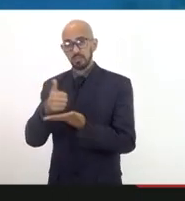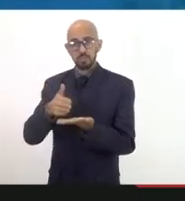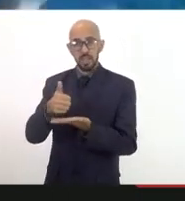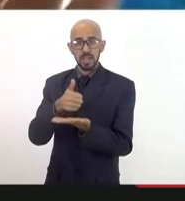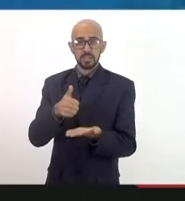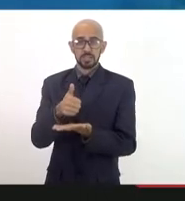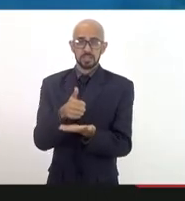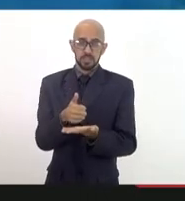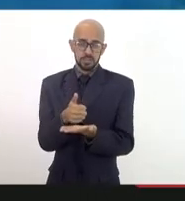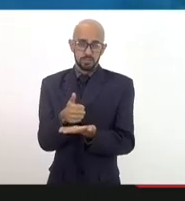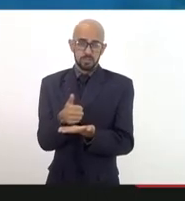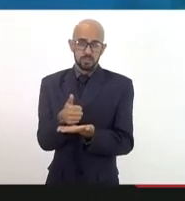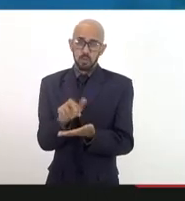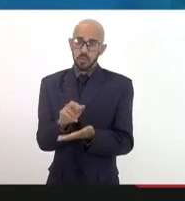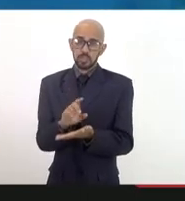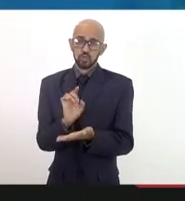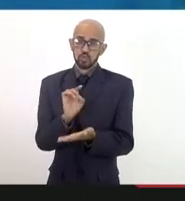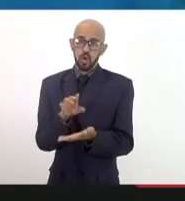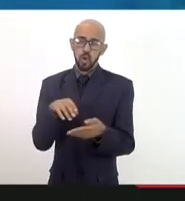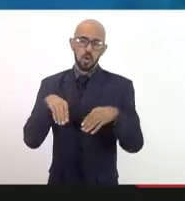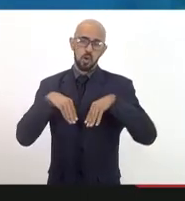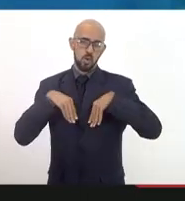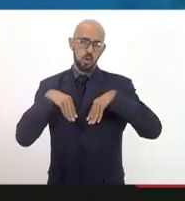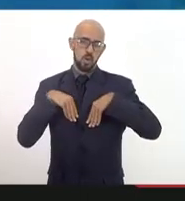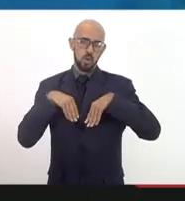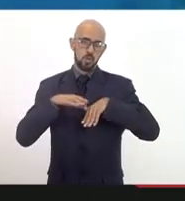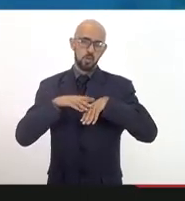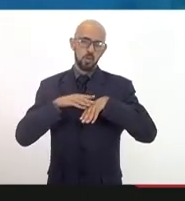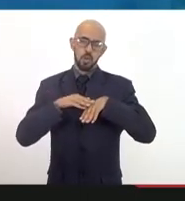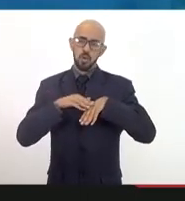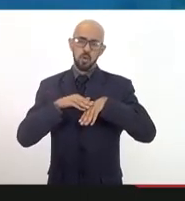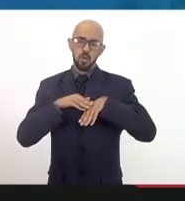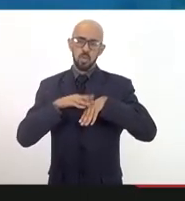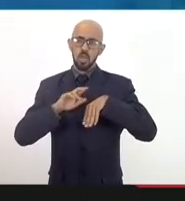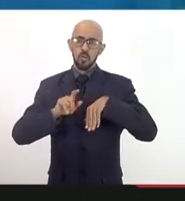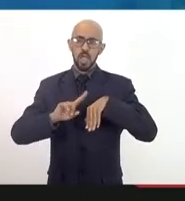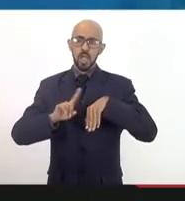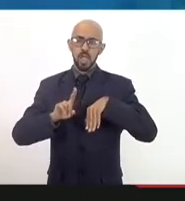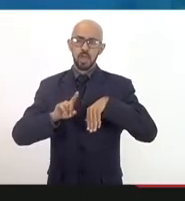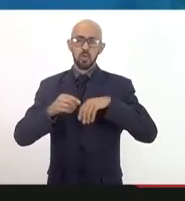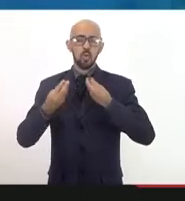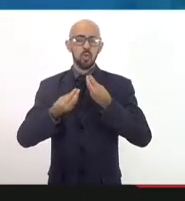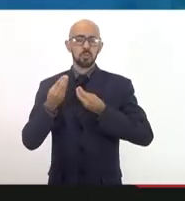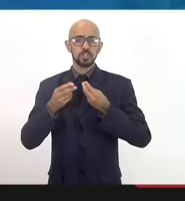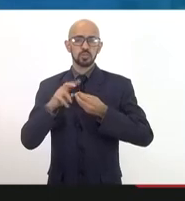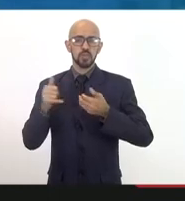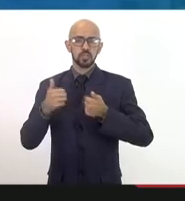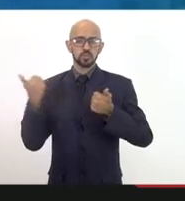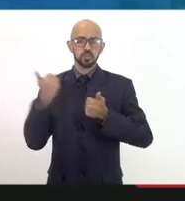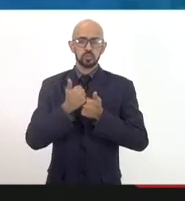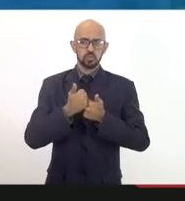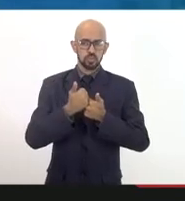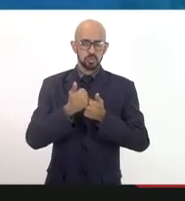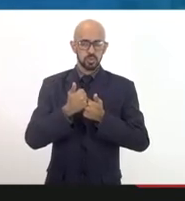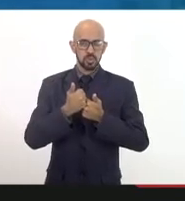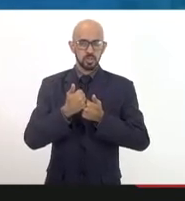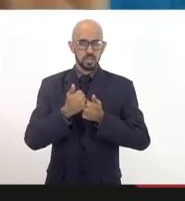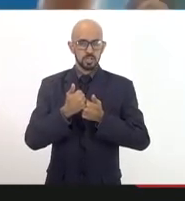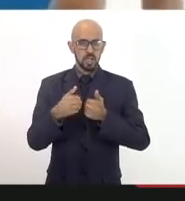atenção primária, não só para a tuberculose, como para outras coisas, mas a tuberculose é essencial. Como é que nós vamos repor, como é que nós vamos fazer o trabalho dos agentes comunitários de saúde